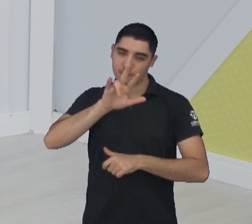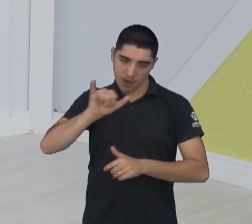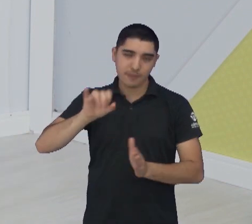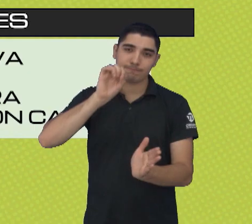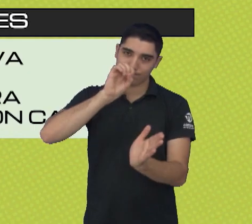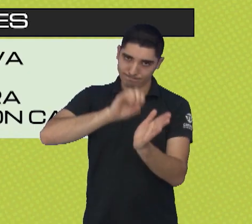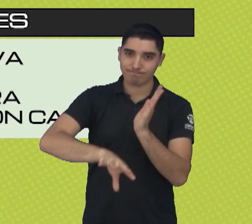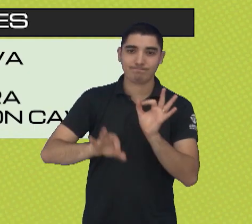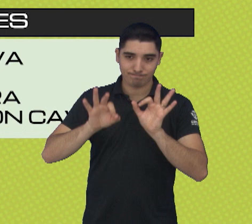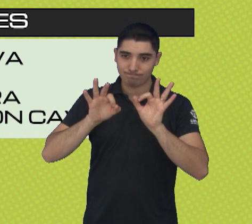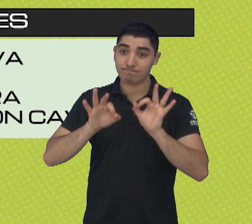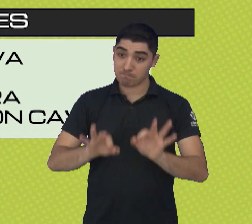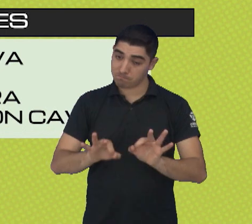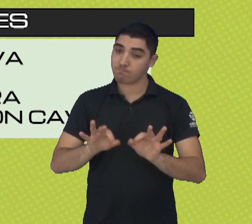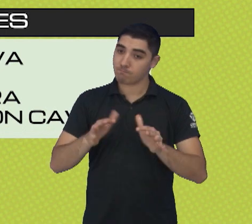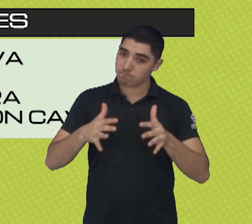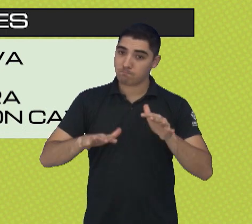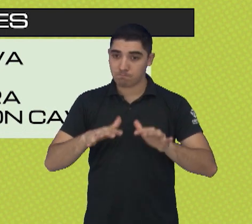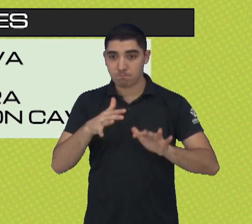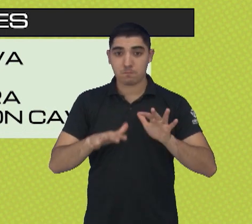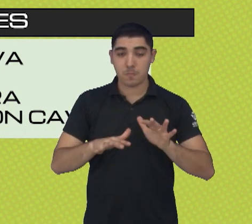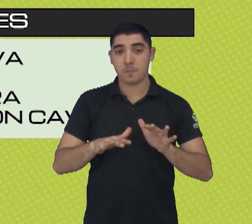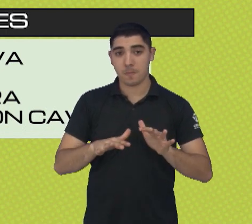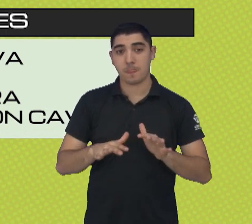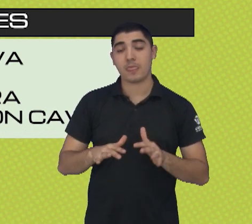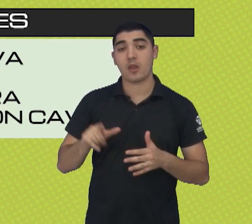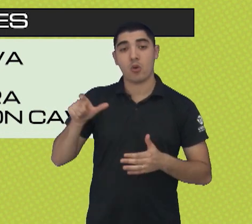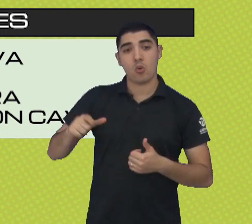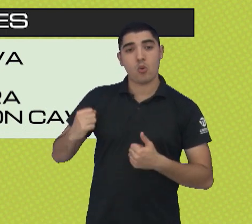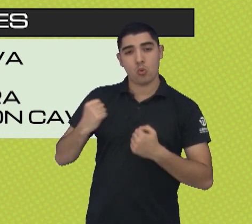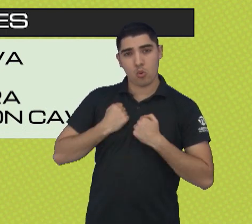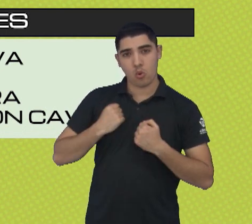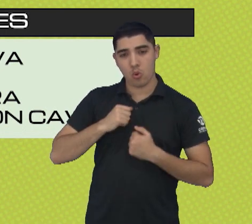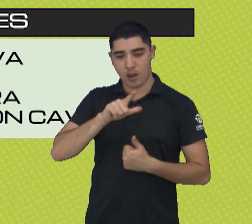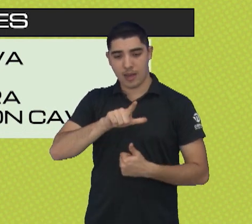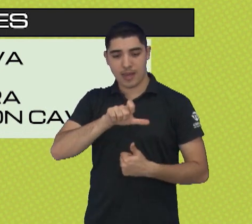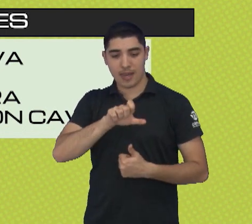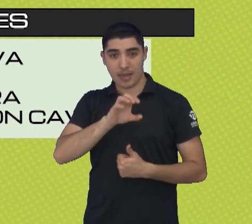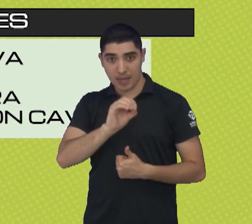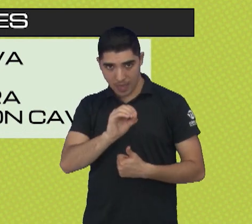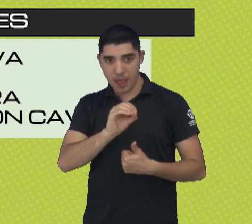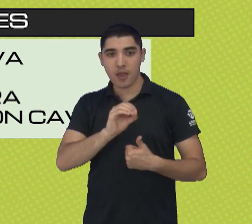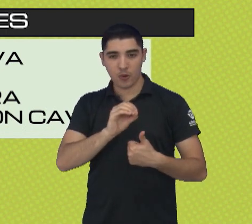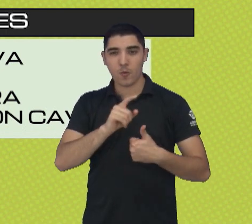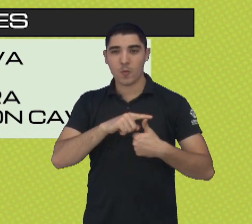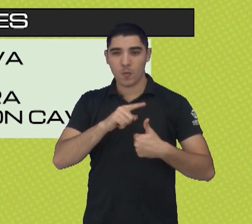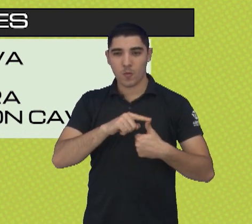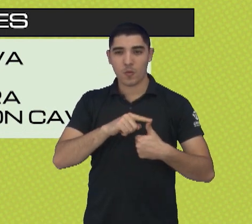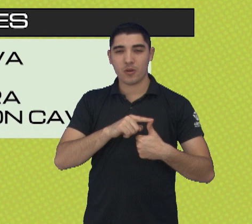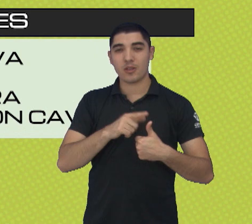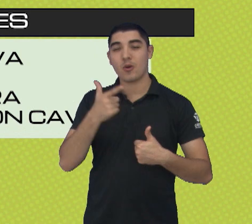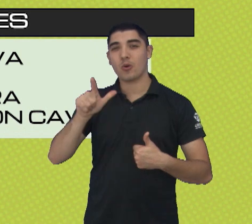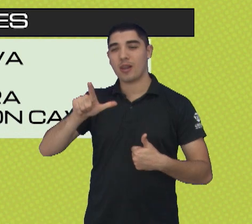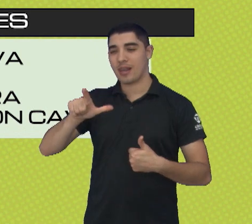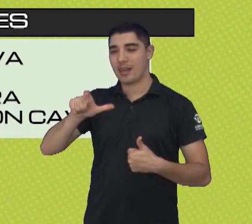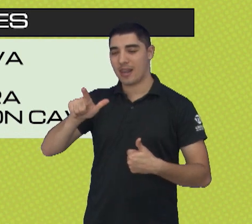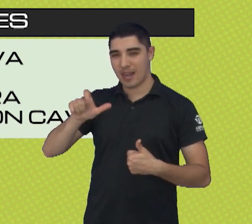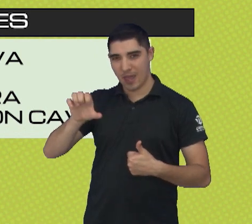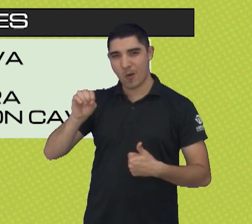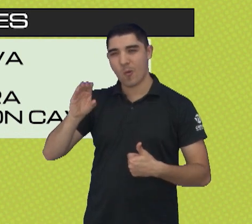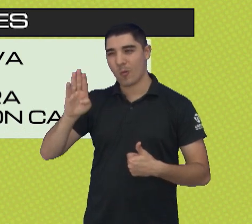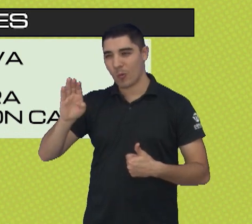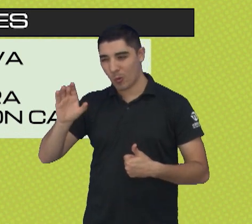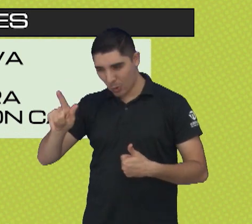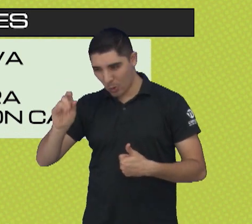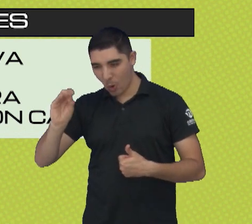alguns já até certeza que não ficam. O goleiro Léo Lobo, tinha o Léo Gobo, que é o zagueiro, e tinha o Léo